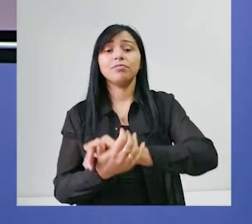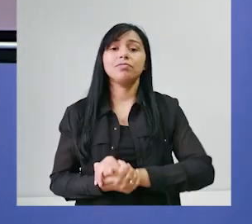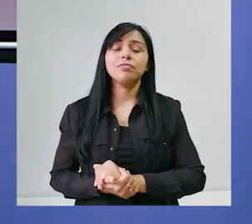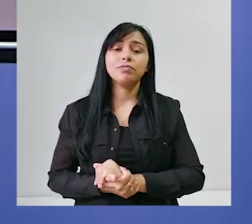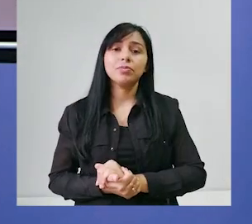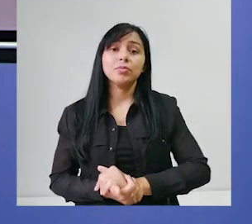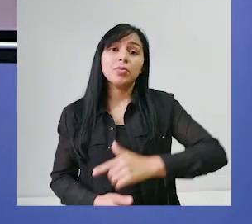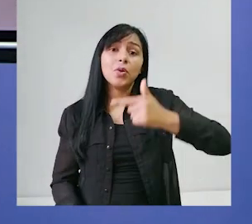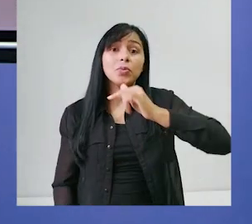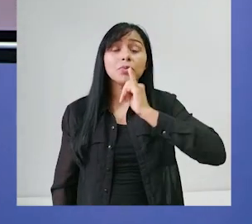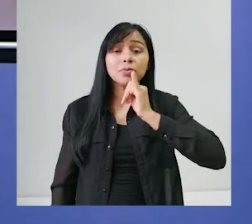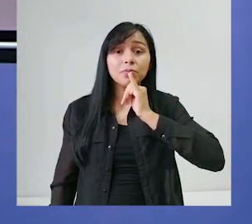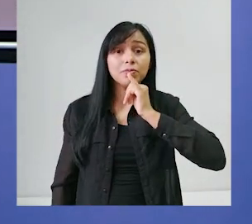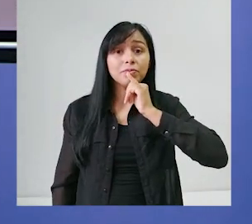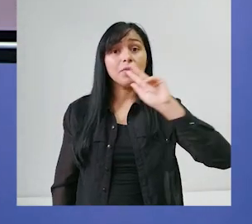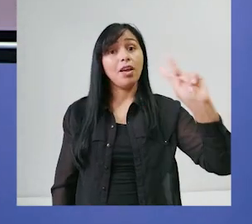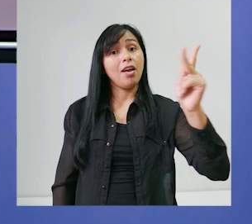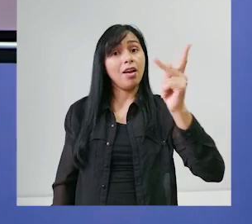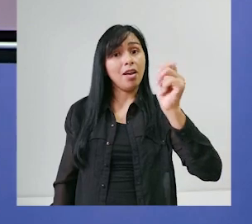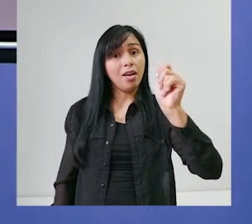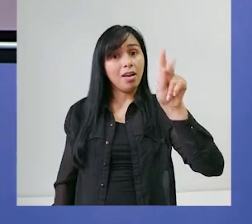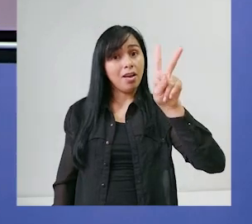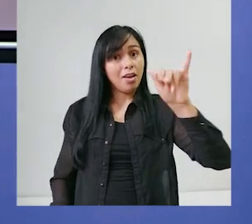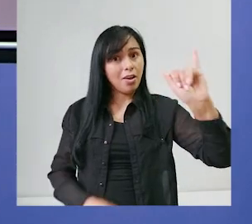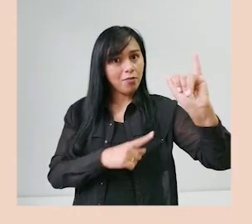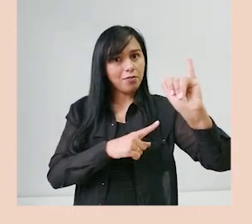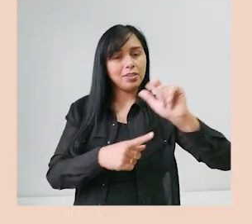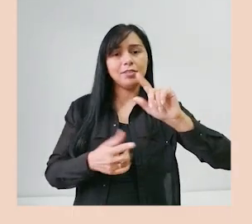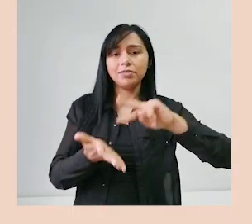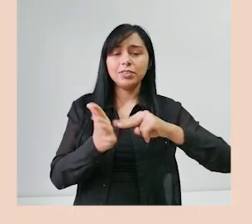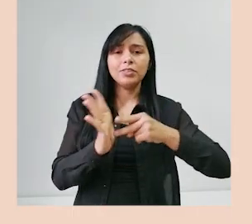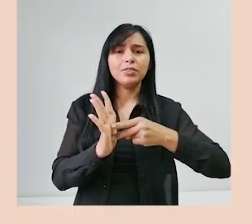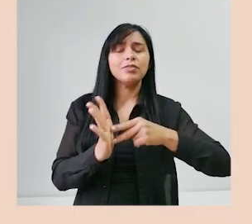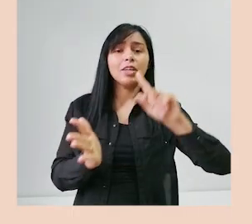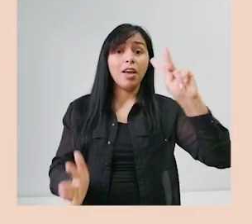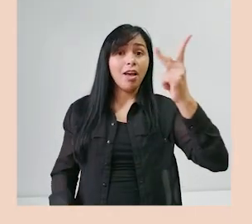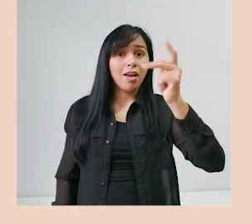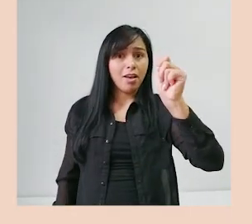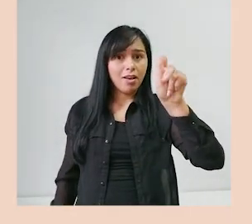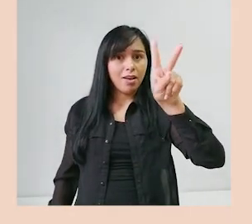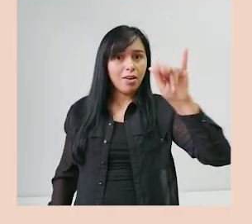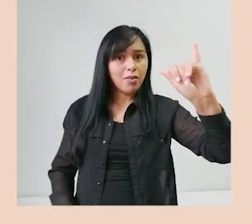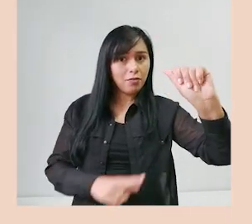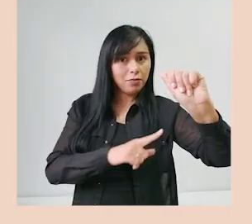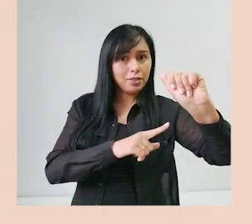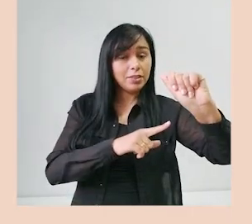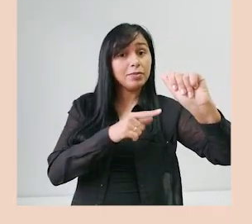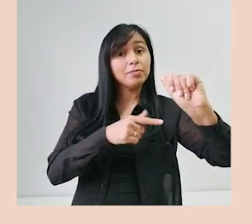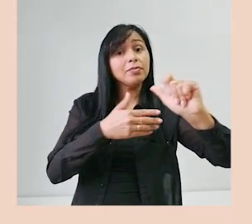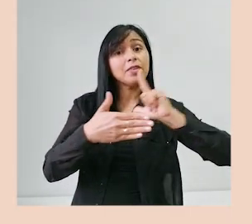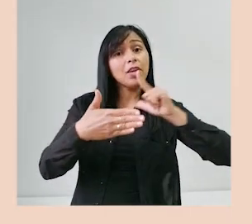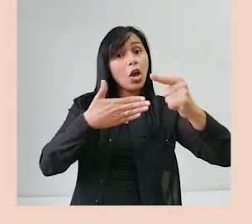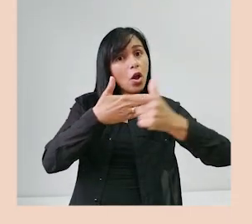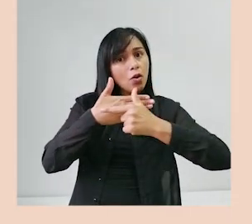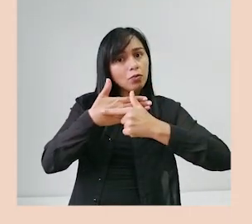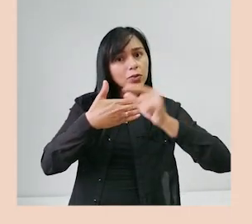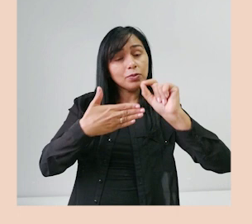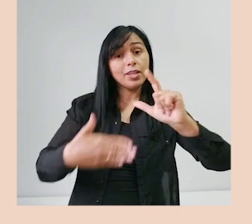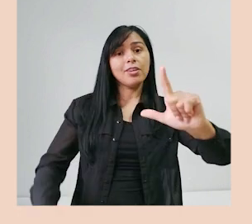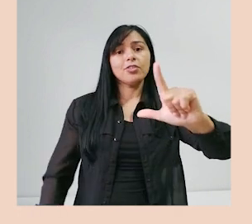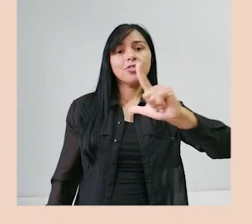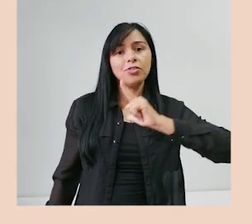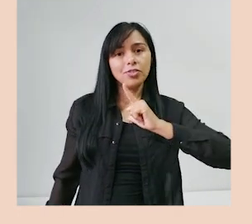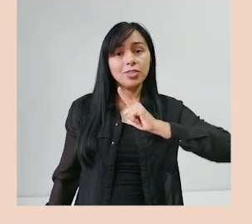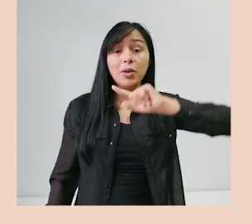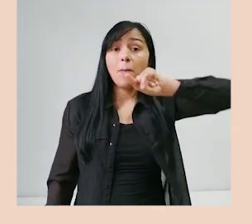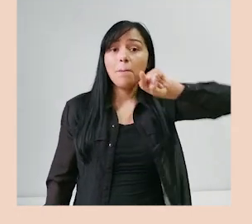1.200 pessoas na fila de espera temos aqui o verbo haver indicando existência a existência